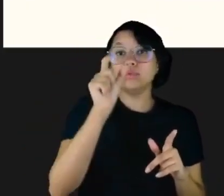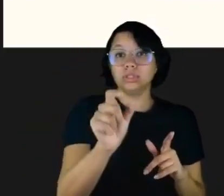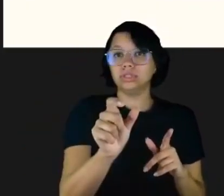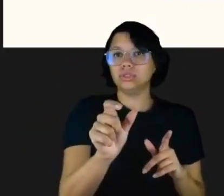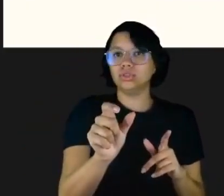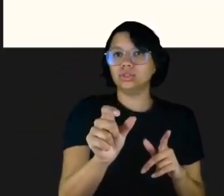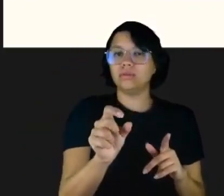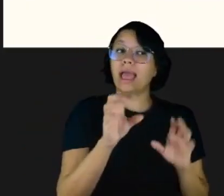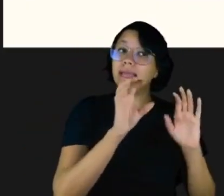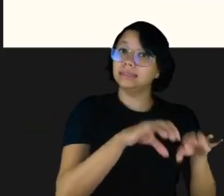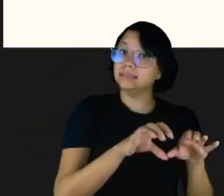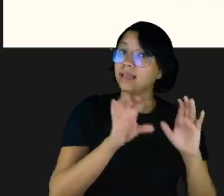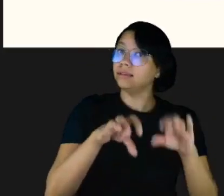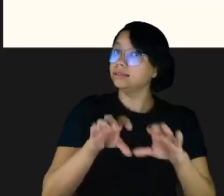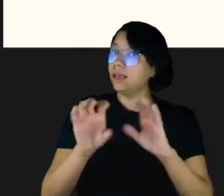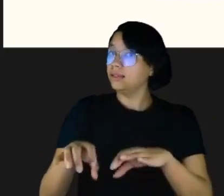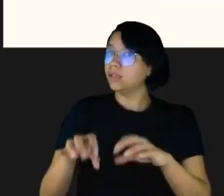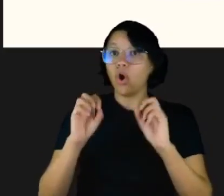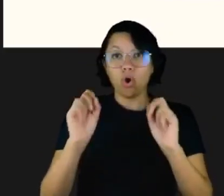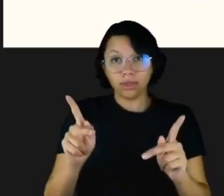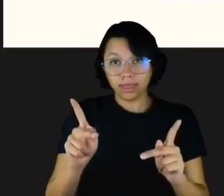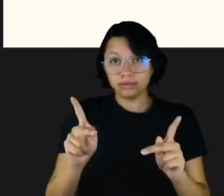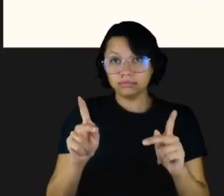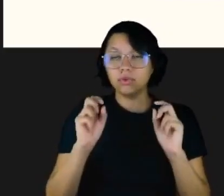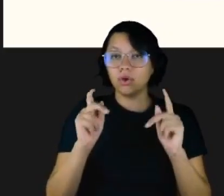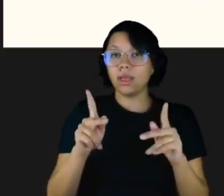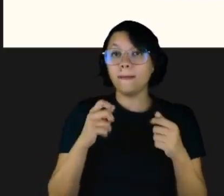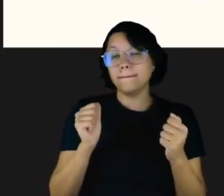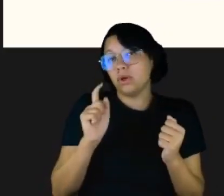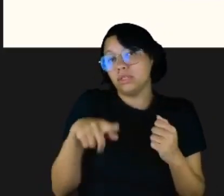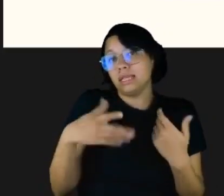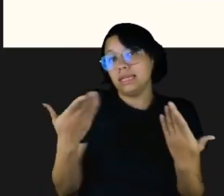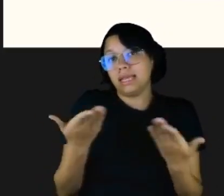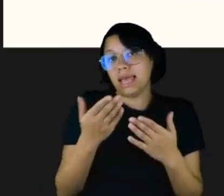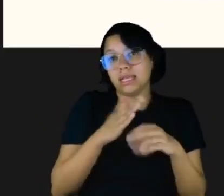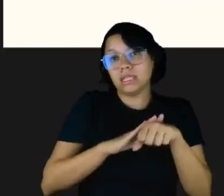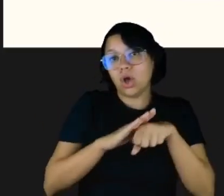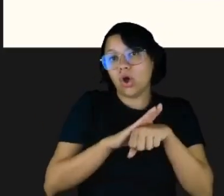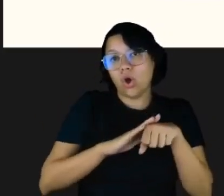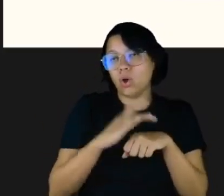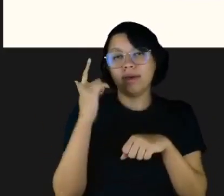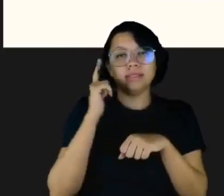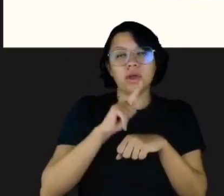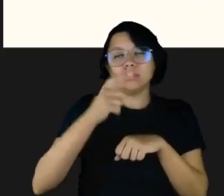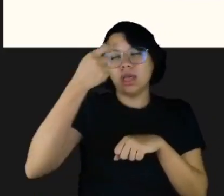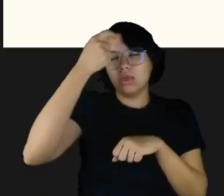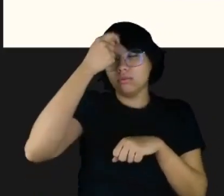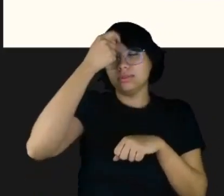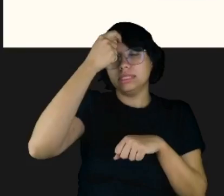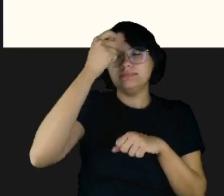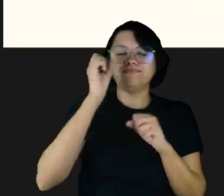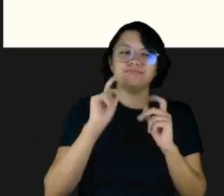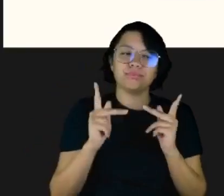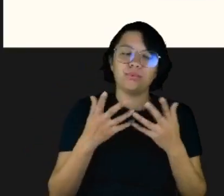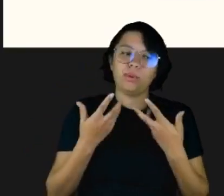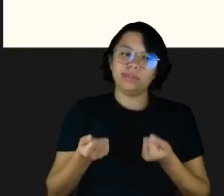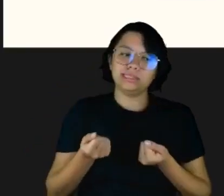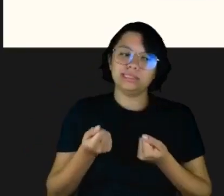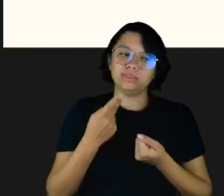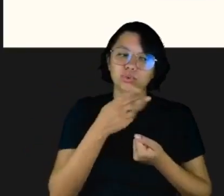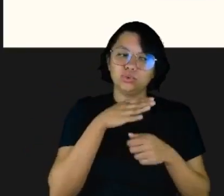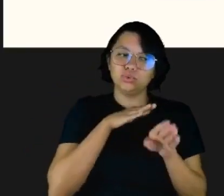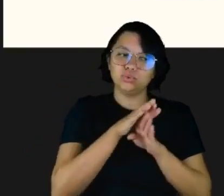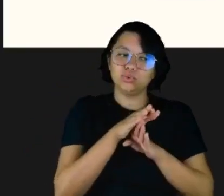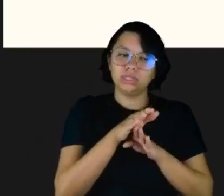É isso, isso, isso. Ok, ok. Pode ser que nessa conversa você vai conseguir conscientizar e ele vai acatar a sua sugestão.